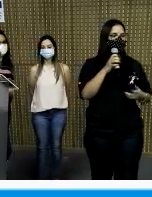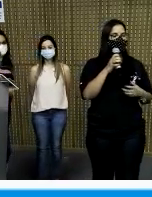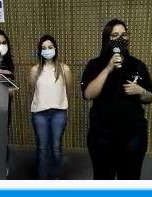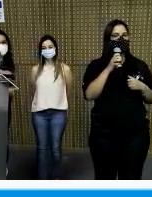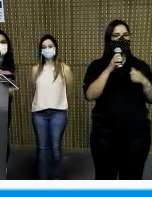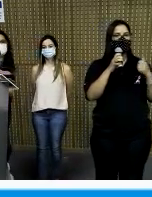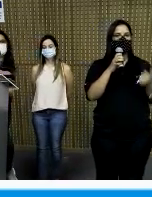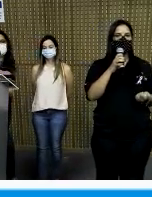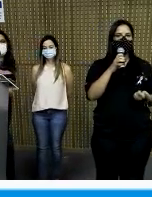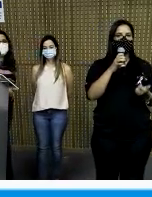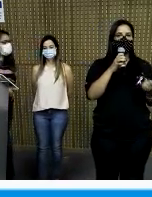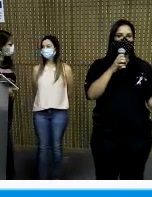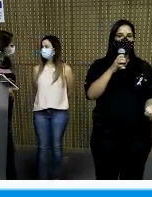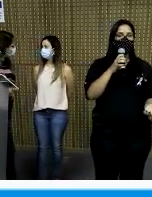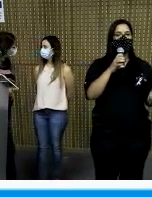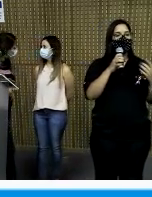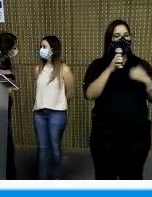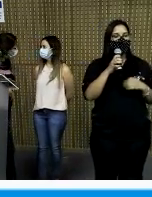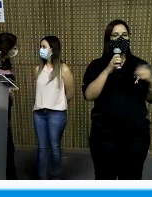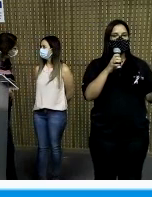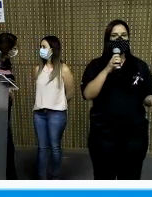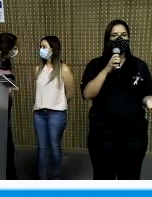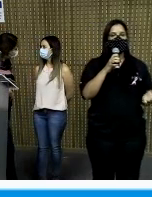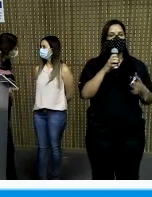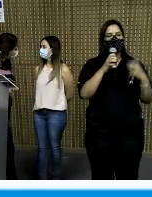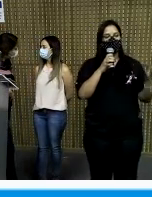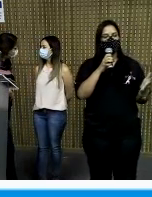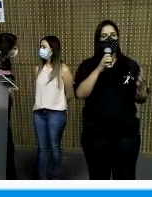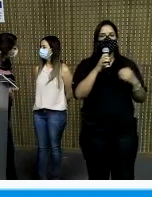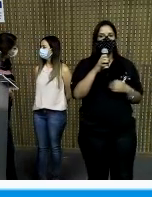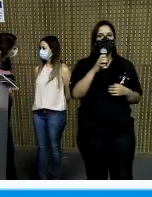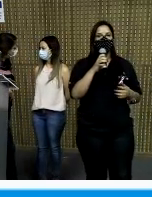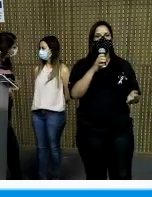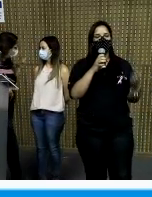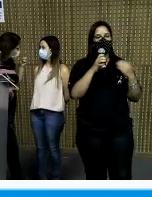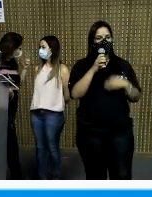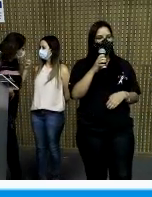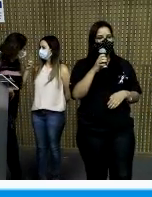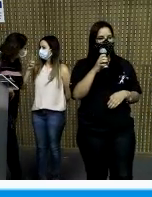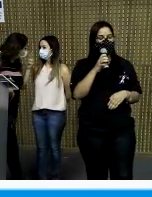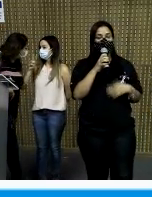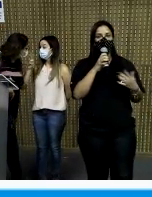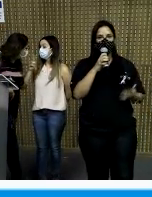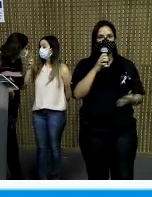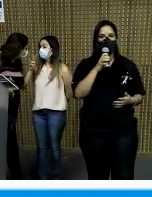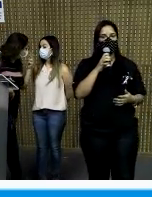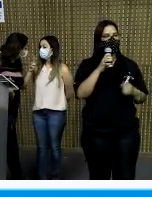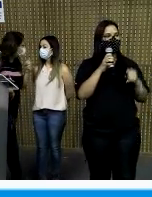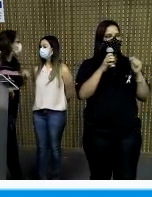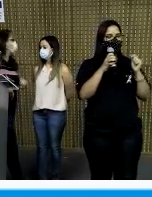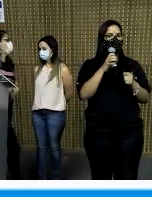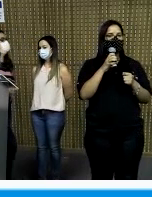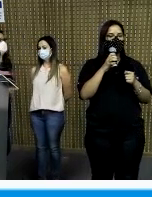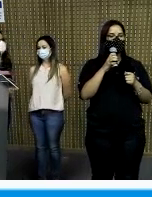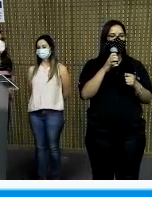desses pacientes que a gente não consegue comunicar pelo telefone. Elas fazem a busca ativa e, na maioria das vezes, no mesmo dia, o paciente já comparece na unidade, a